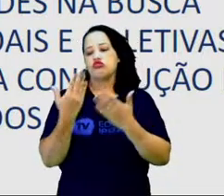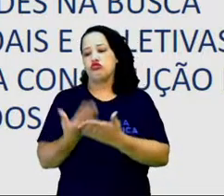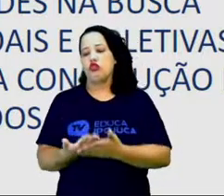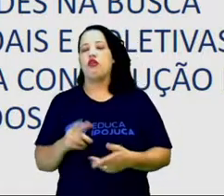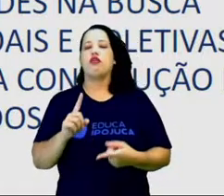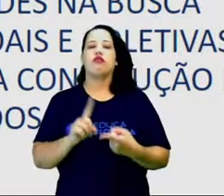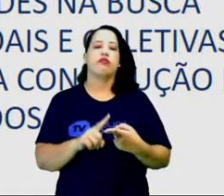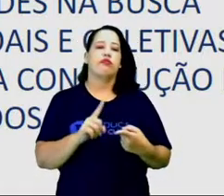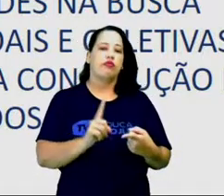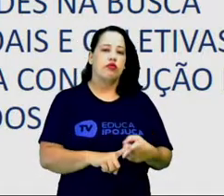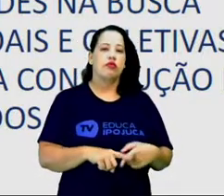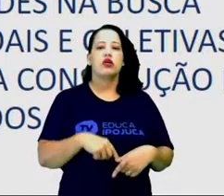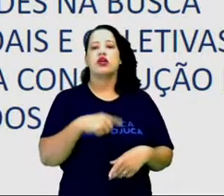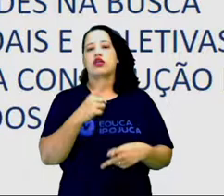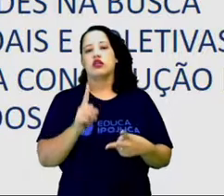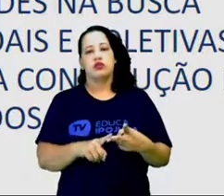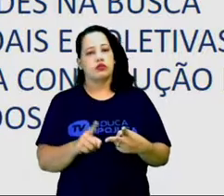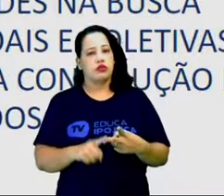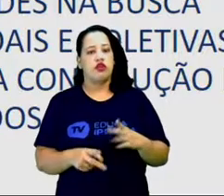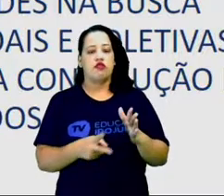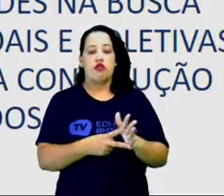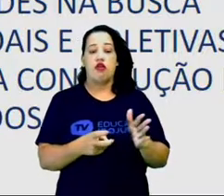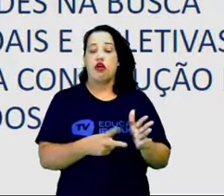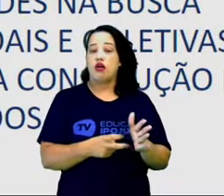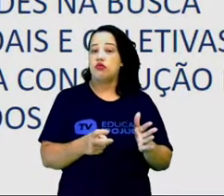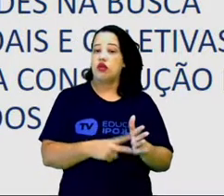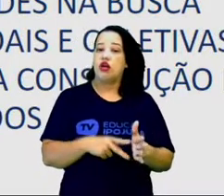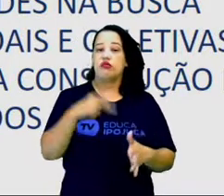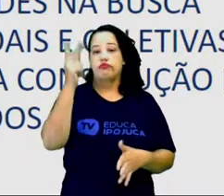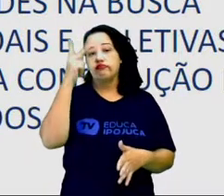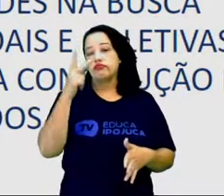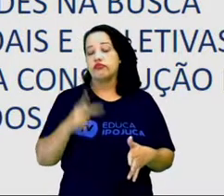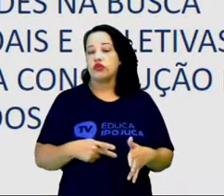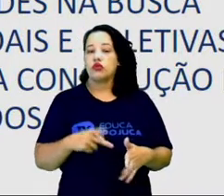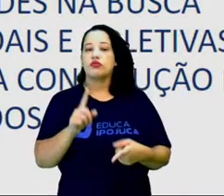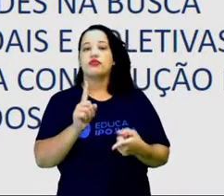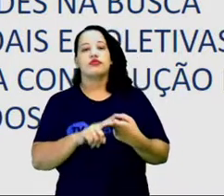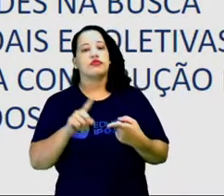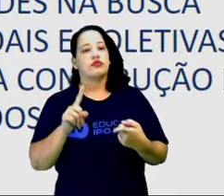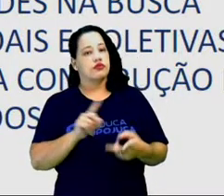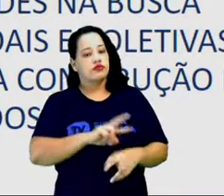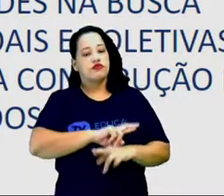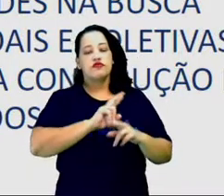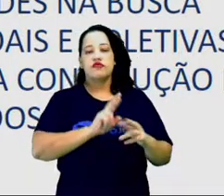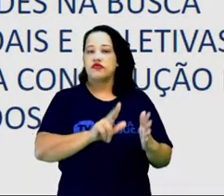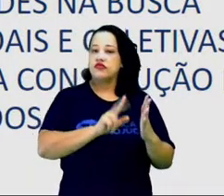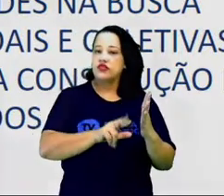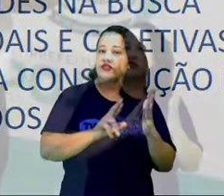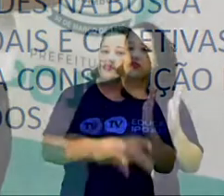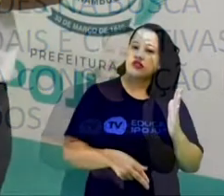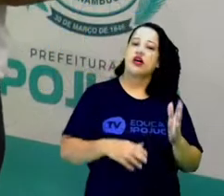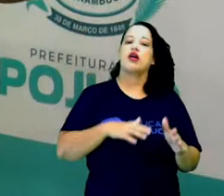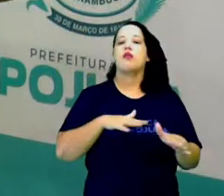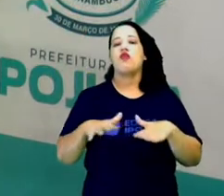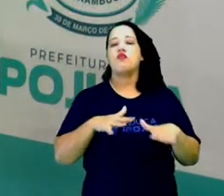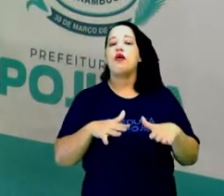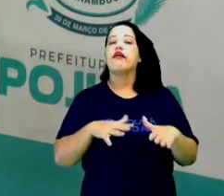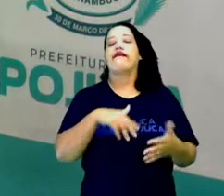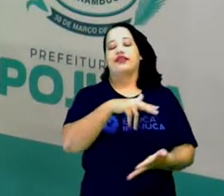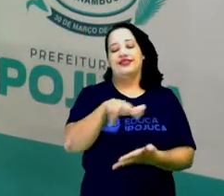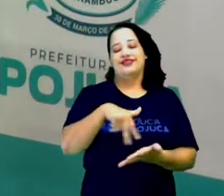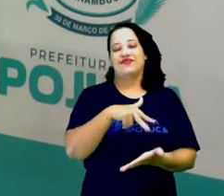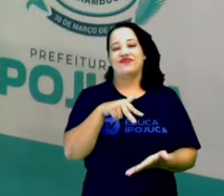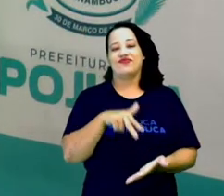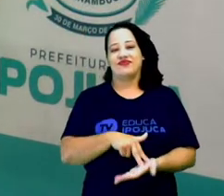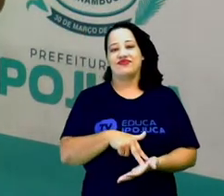de construção de vocabulário e repertórios próprios e diversificados do movimento dançado. Ou seja,